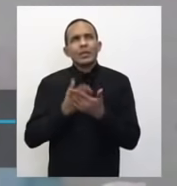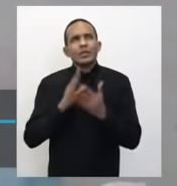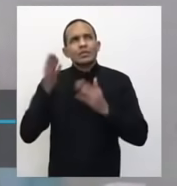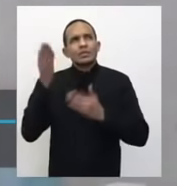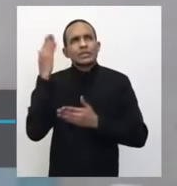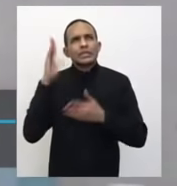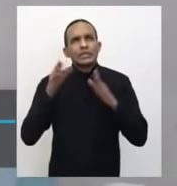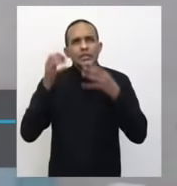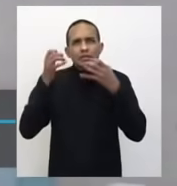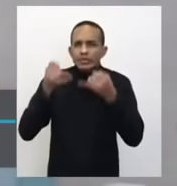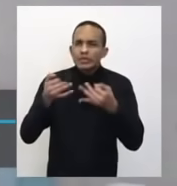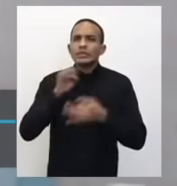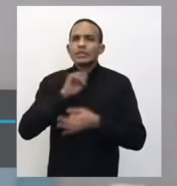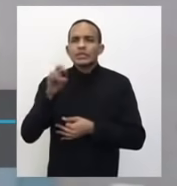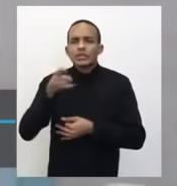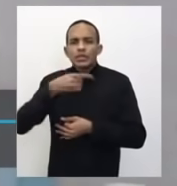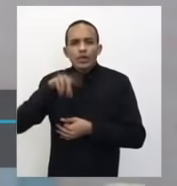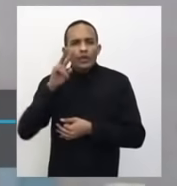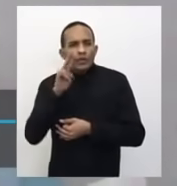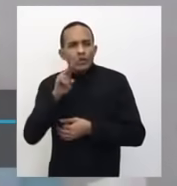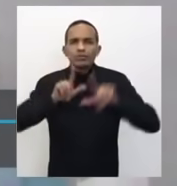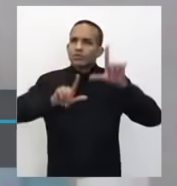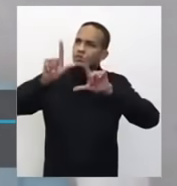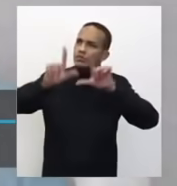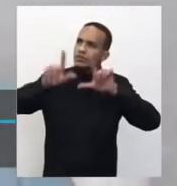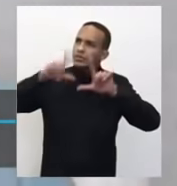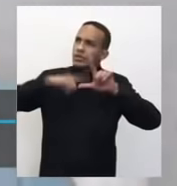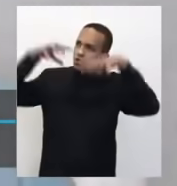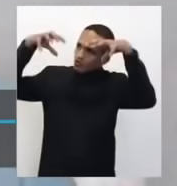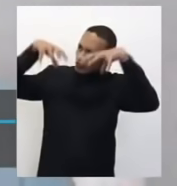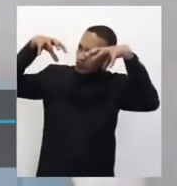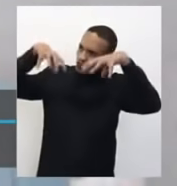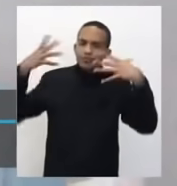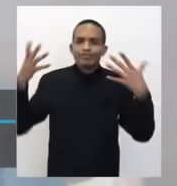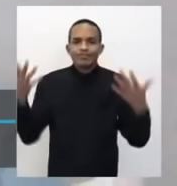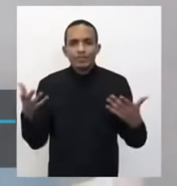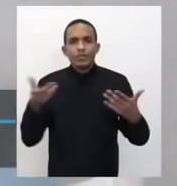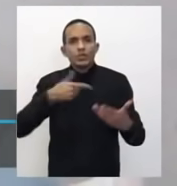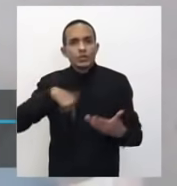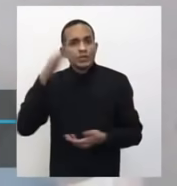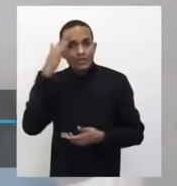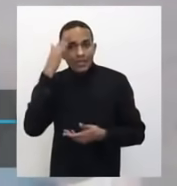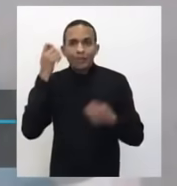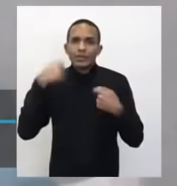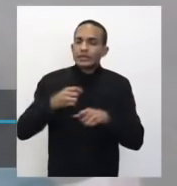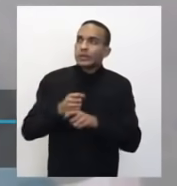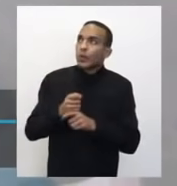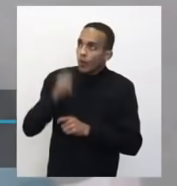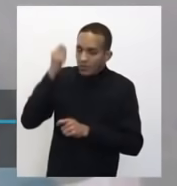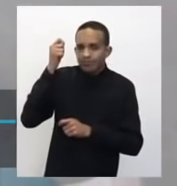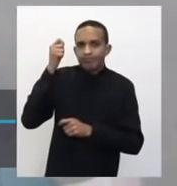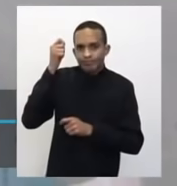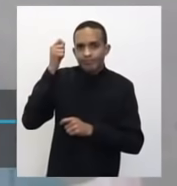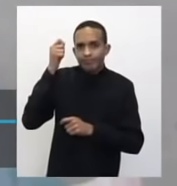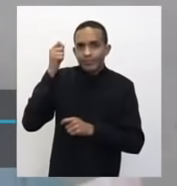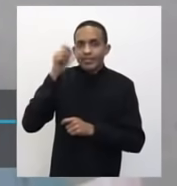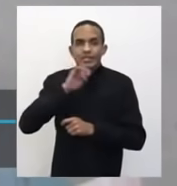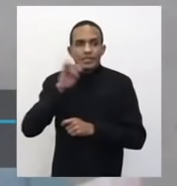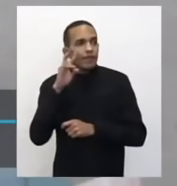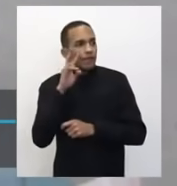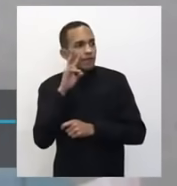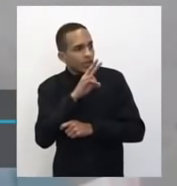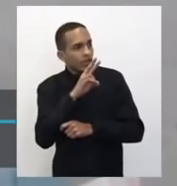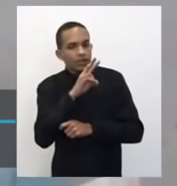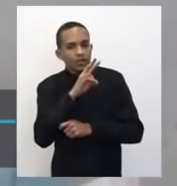isso. Se nós vemos, por exemplo, na televisão que vai chover, então a gente sabe que tem que levar um guarda-chuva. Se nós vemos, por